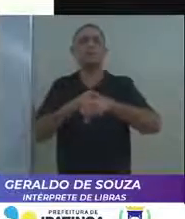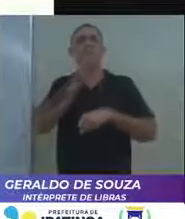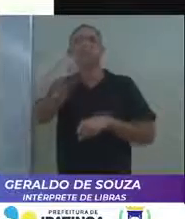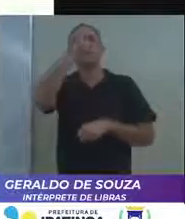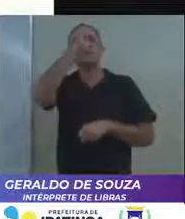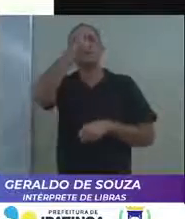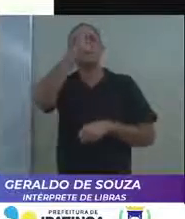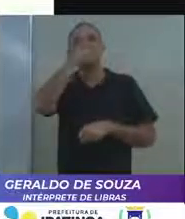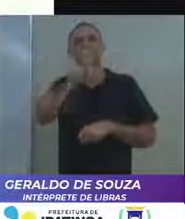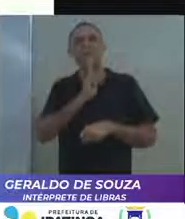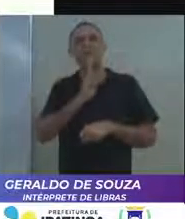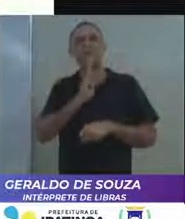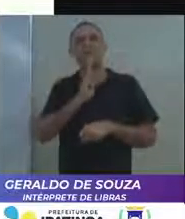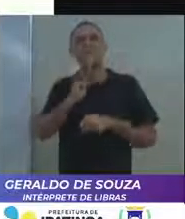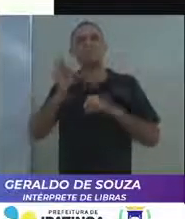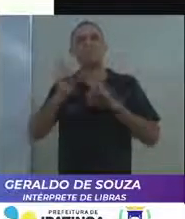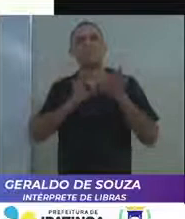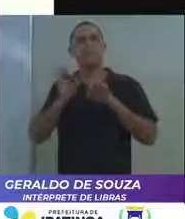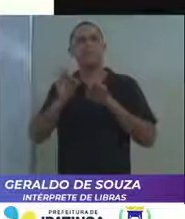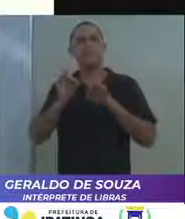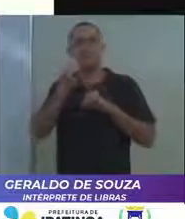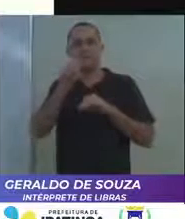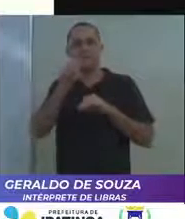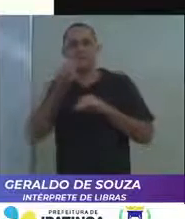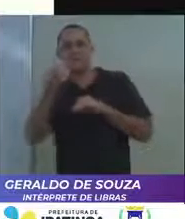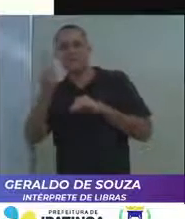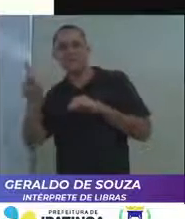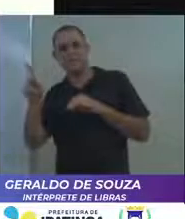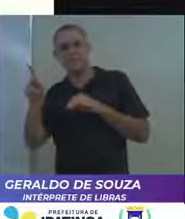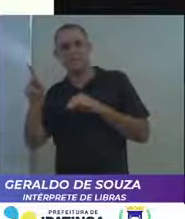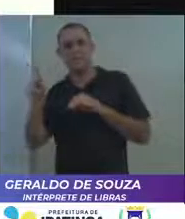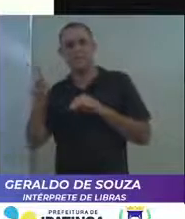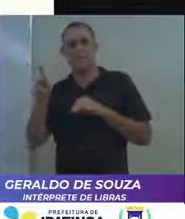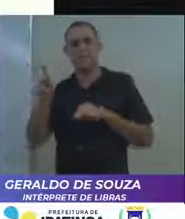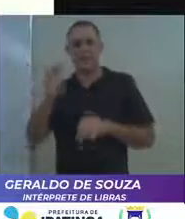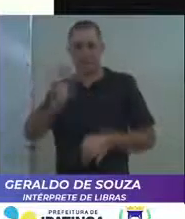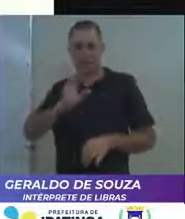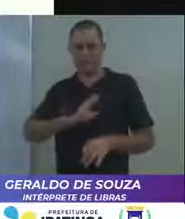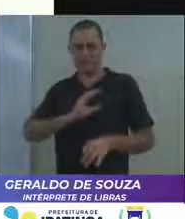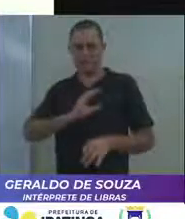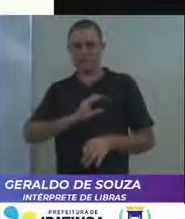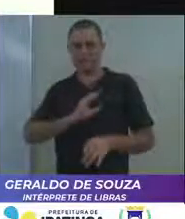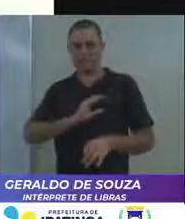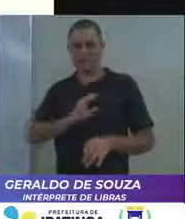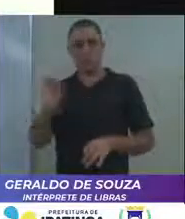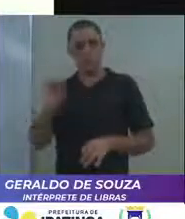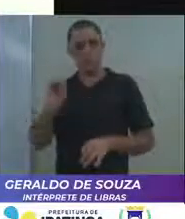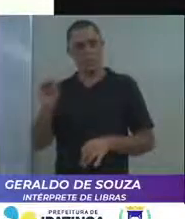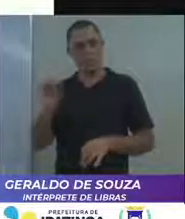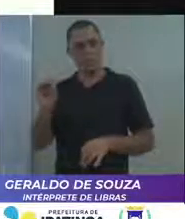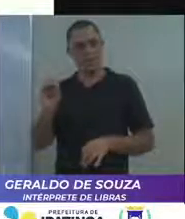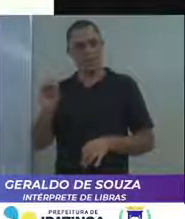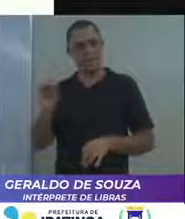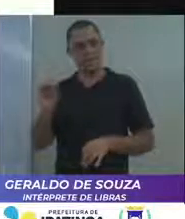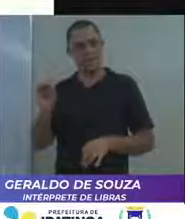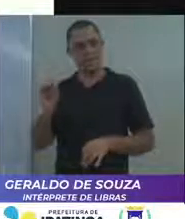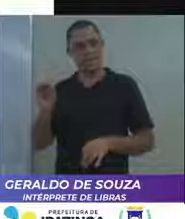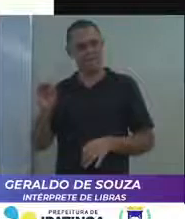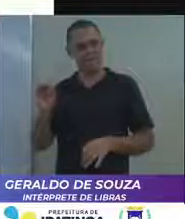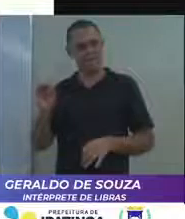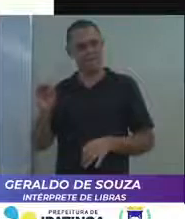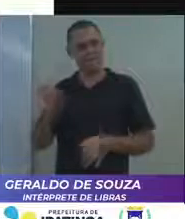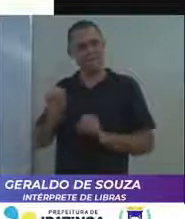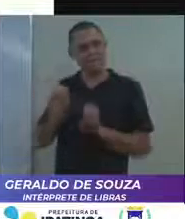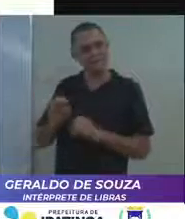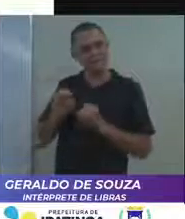gente está desenvolvendo, a minha co-orientadora, que é lá da Universidade de Fortaleza, ela desenvolveu e a gente está testando aqui agora